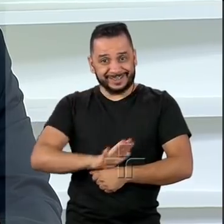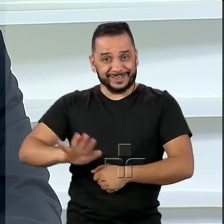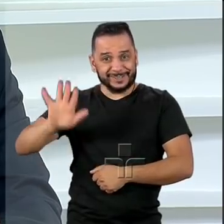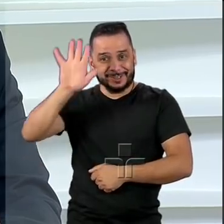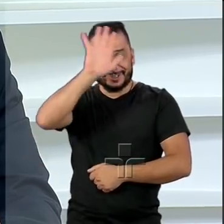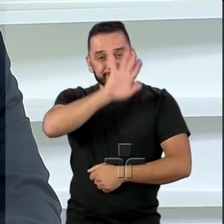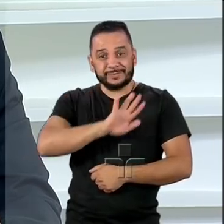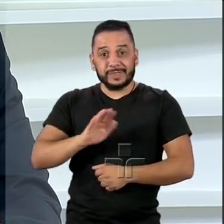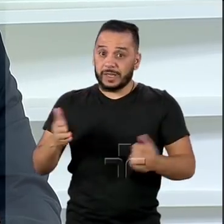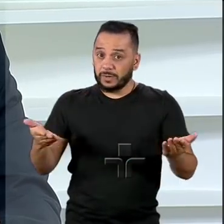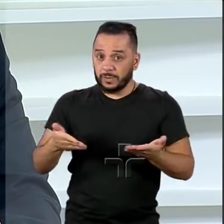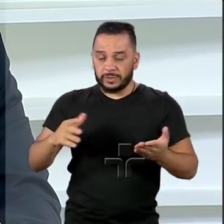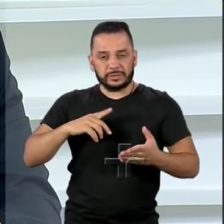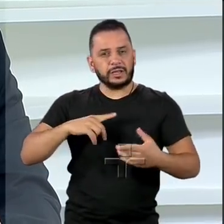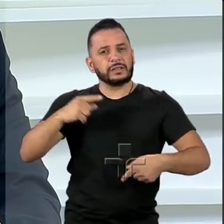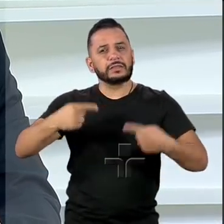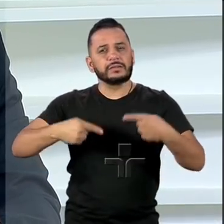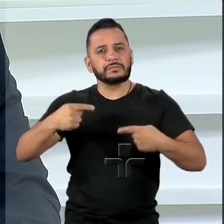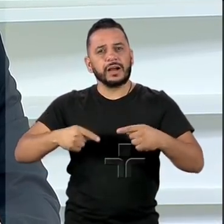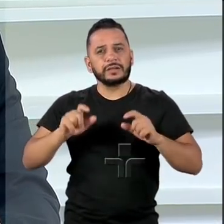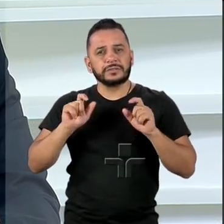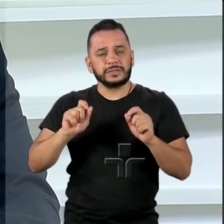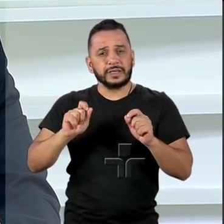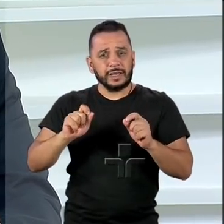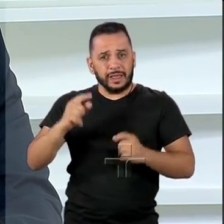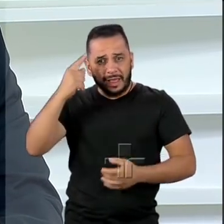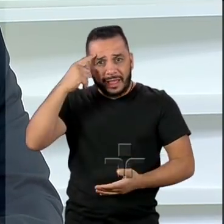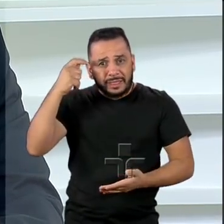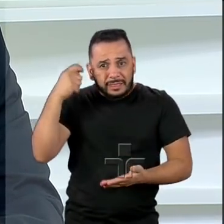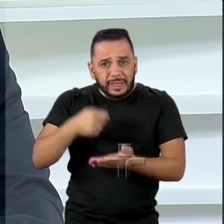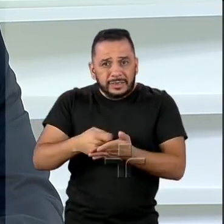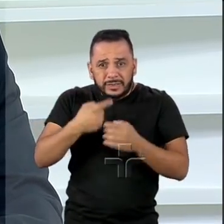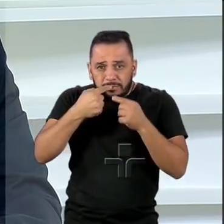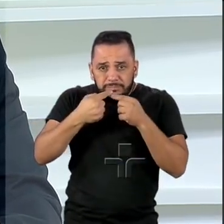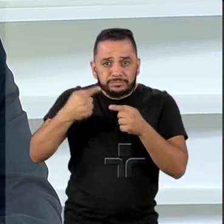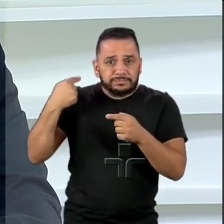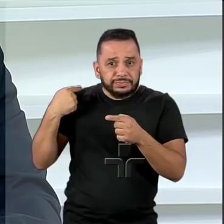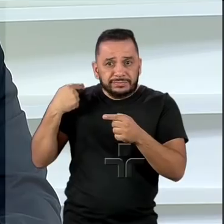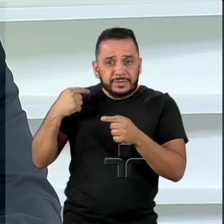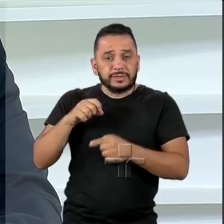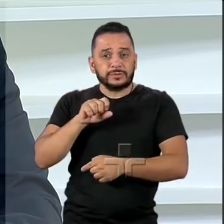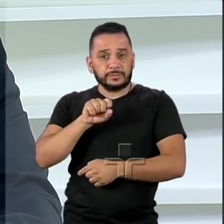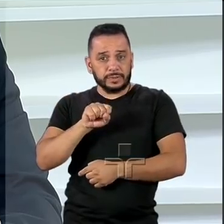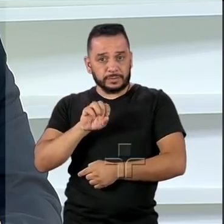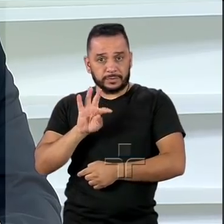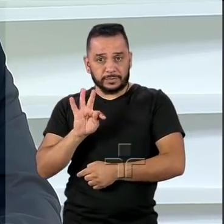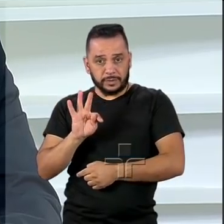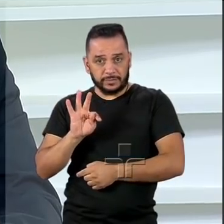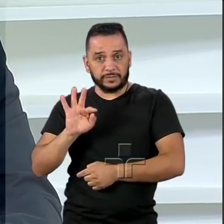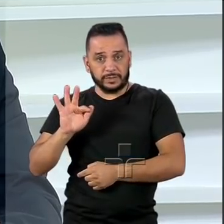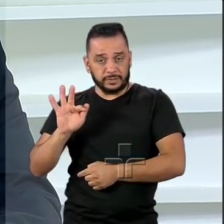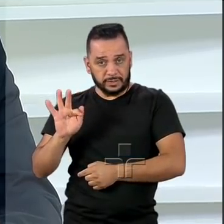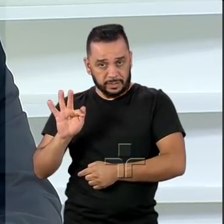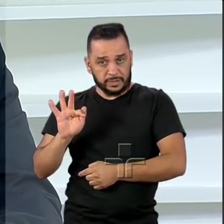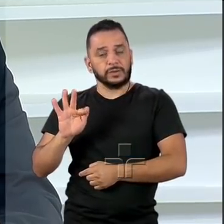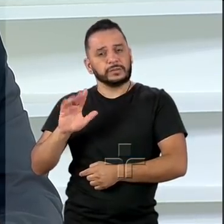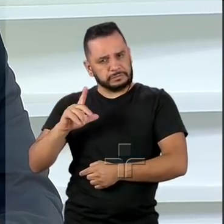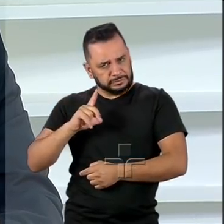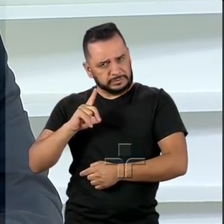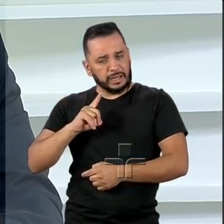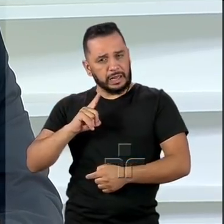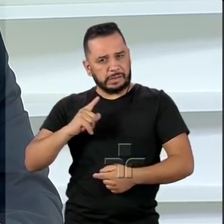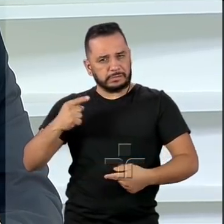de hoje teremos um debate sobre as recentes decisões do Supremo Tribunal Federal, que tem provocado muitas